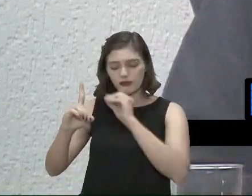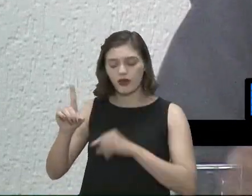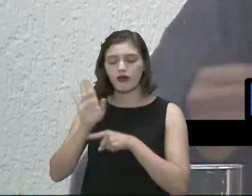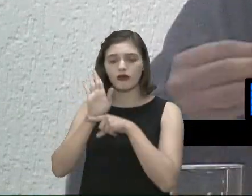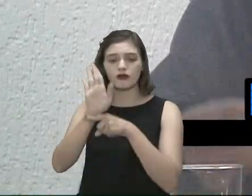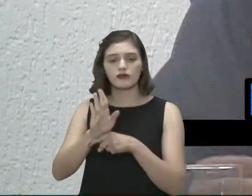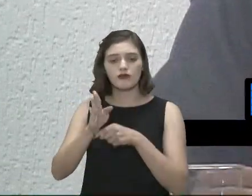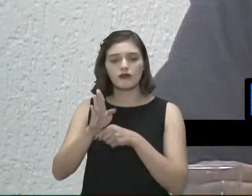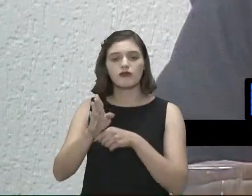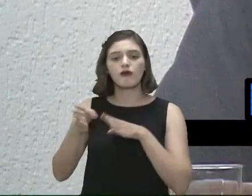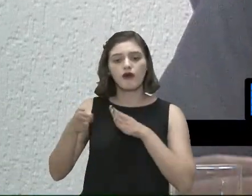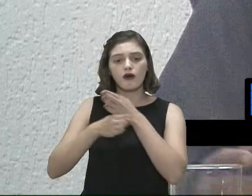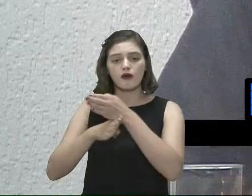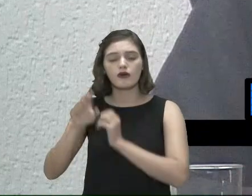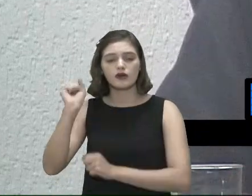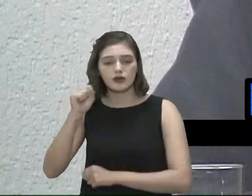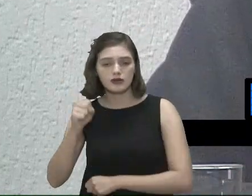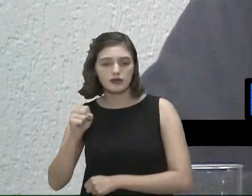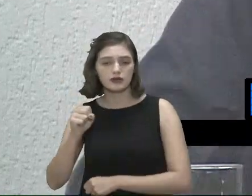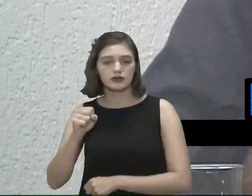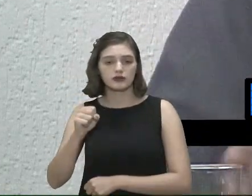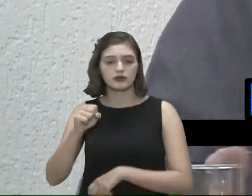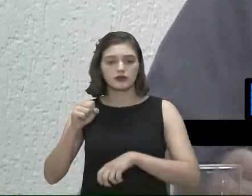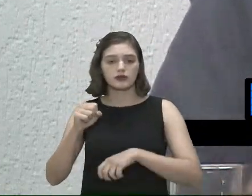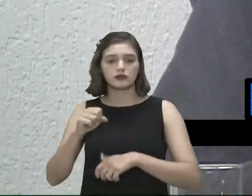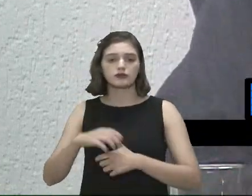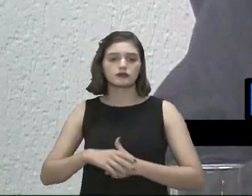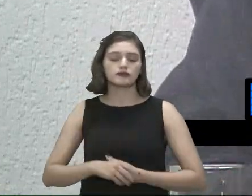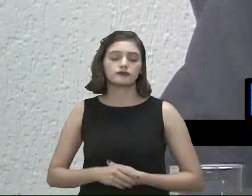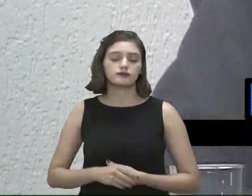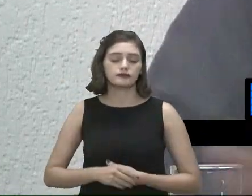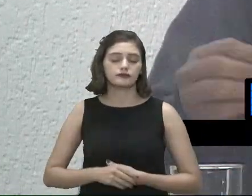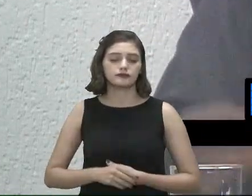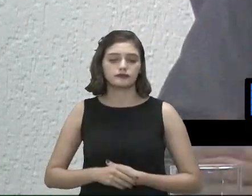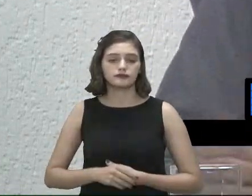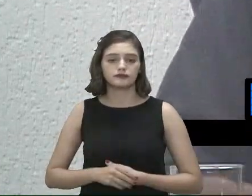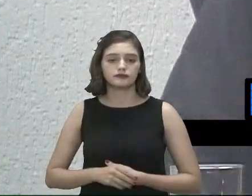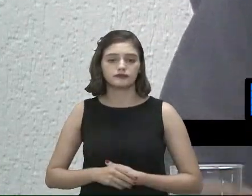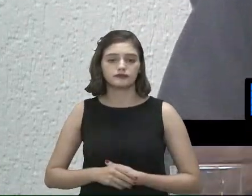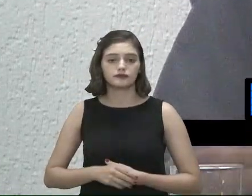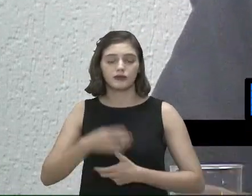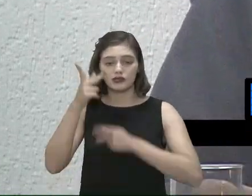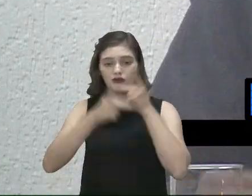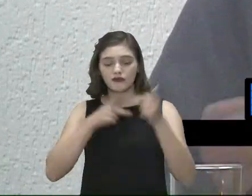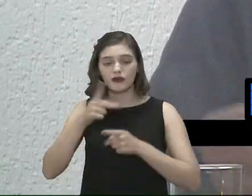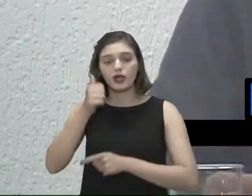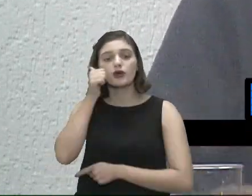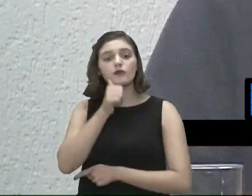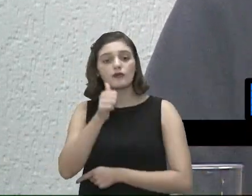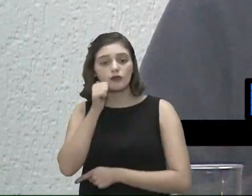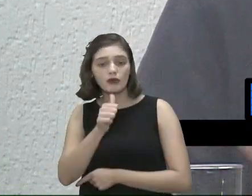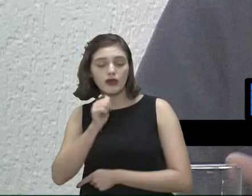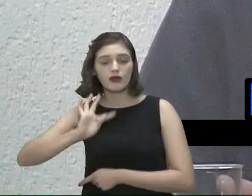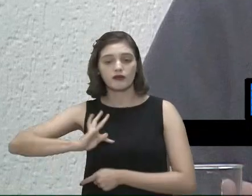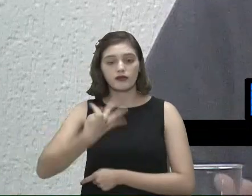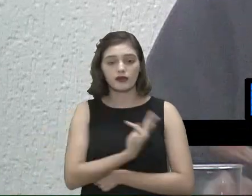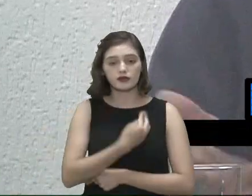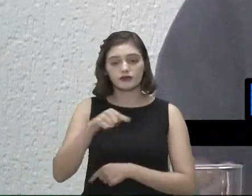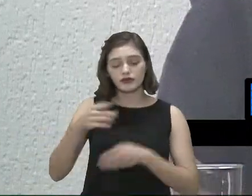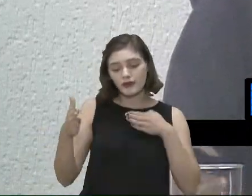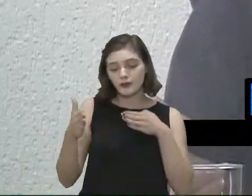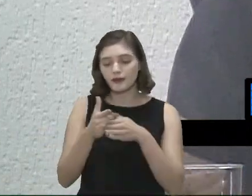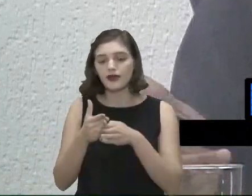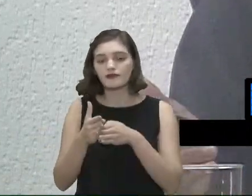a acessar esses recursos públicos, esses recursos. E quando você coloca uma mulher trans como homem, você impede que